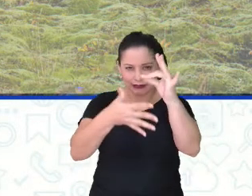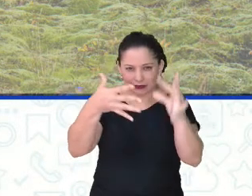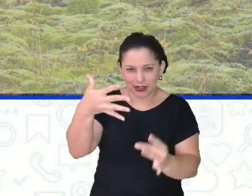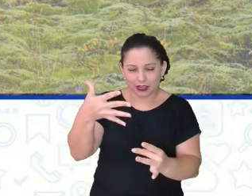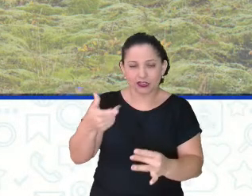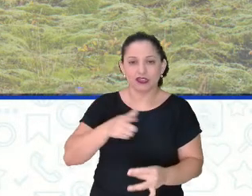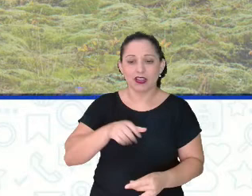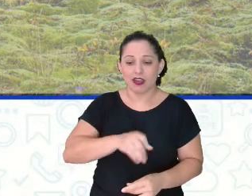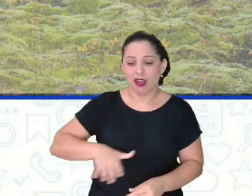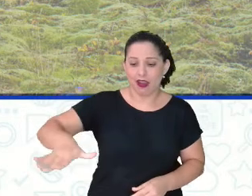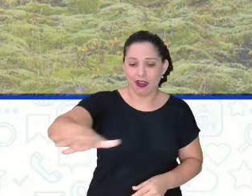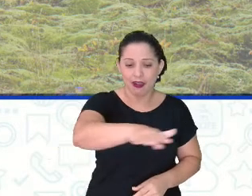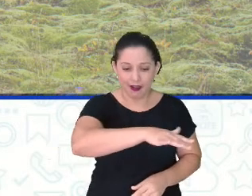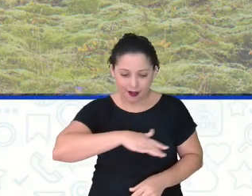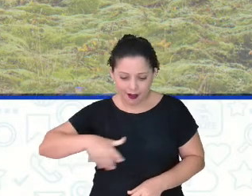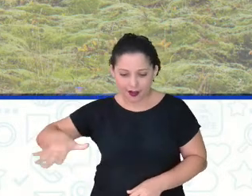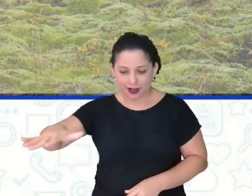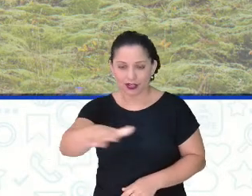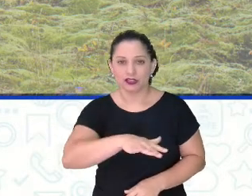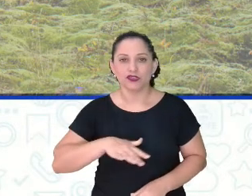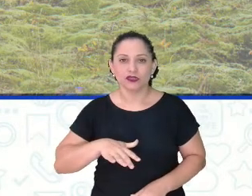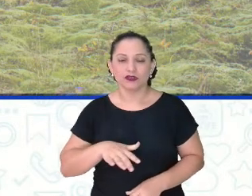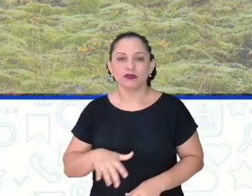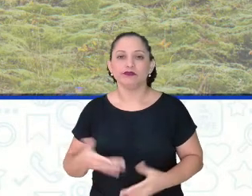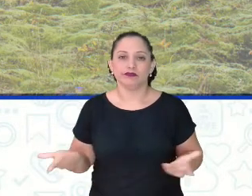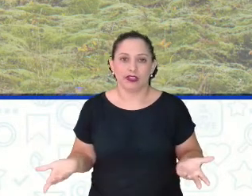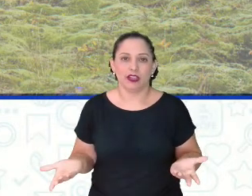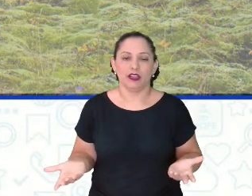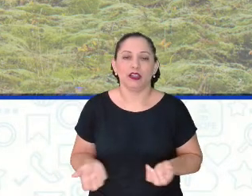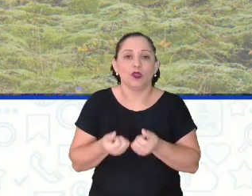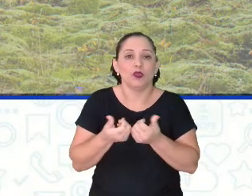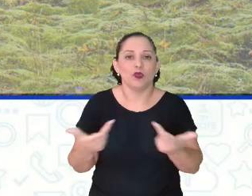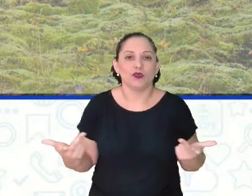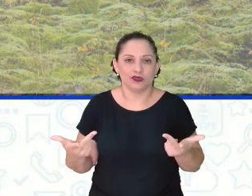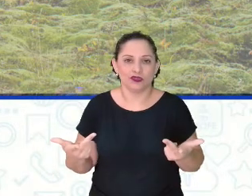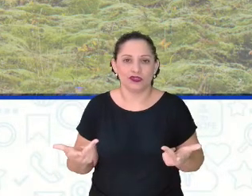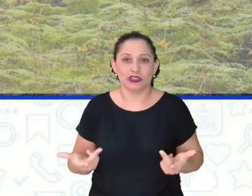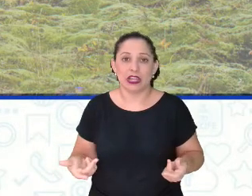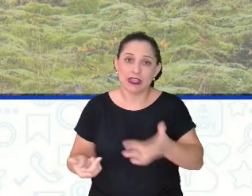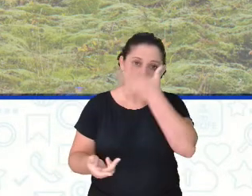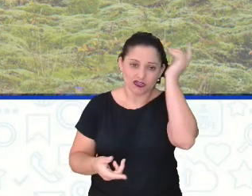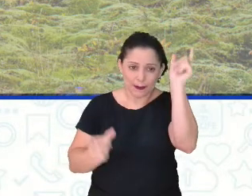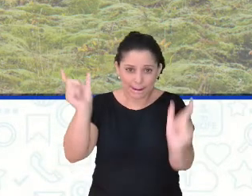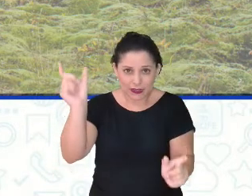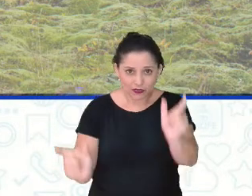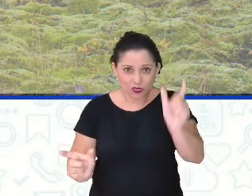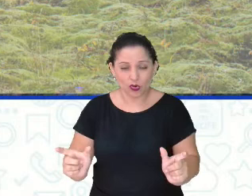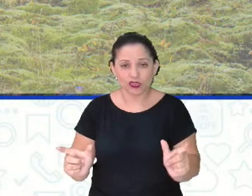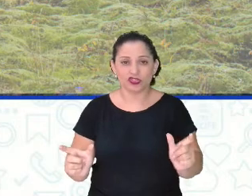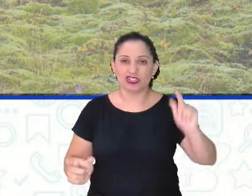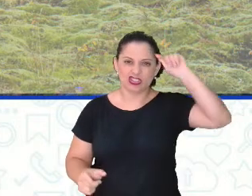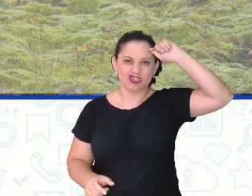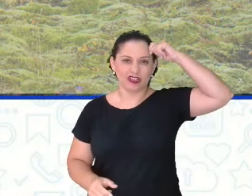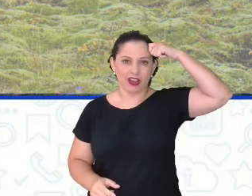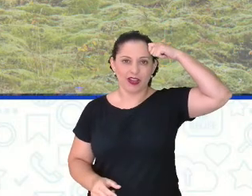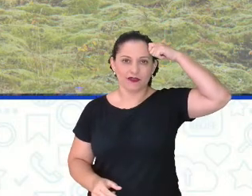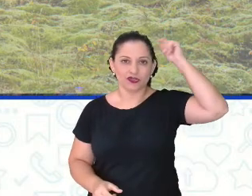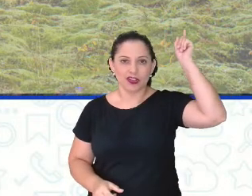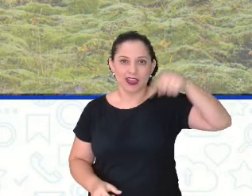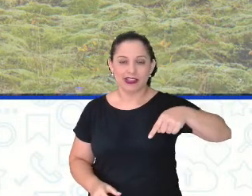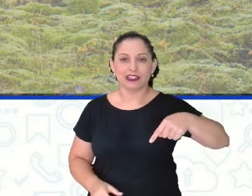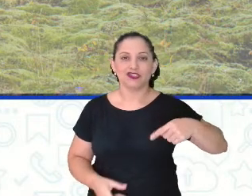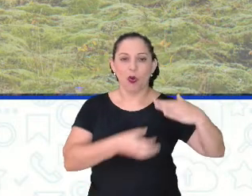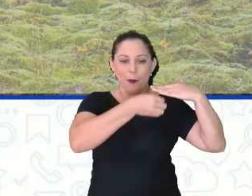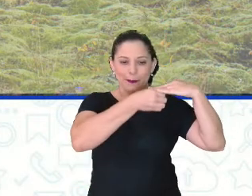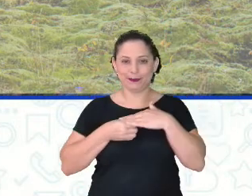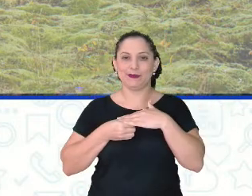terras e instrumentos de produção, professora. Tá? E os escravos eram propriedade do Senhor. Observe aí o que é